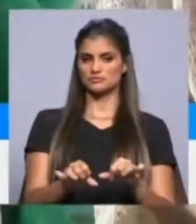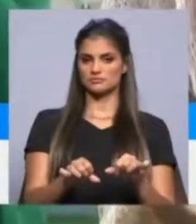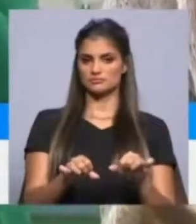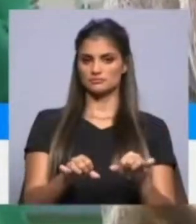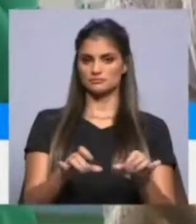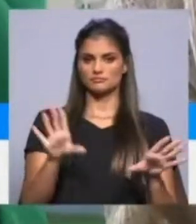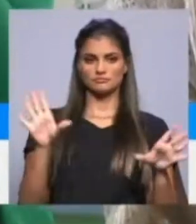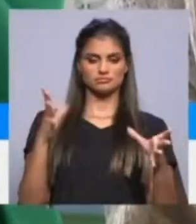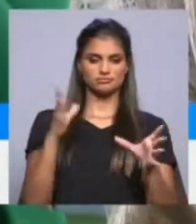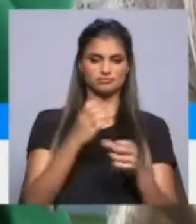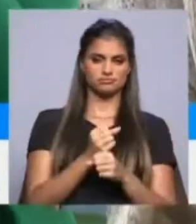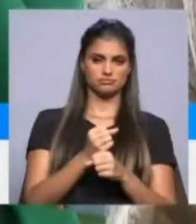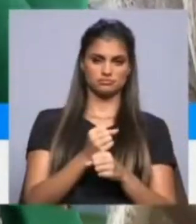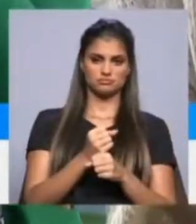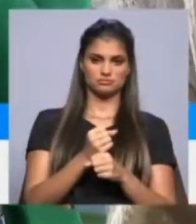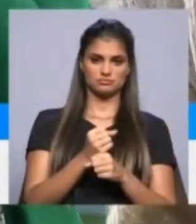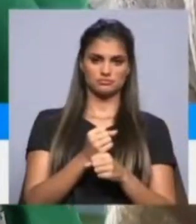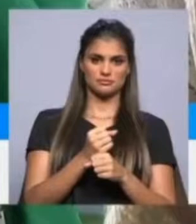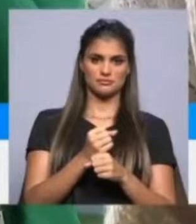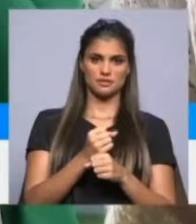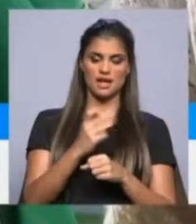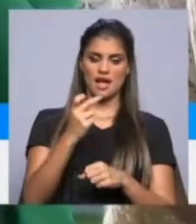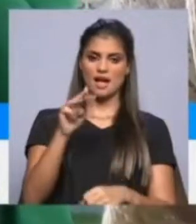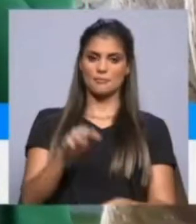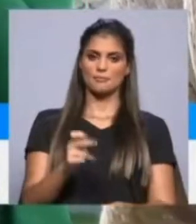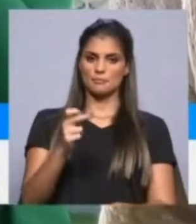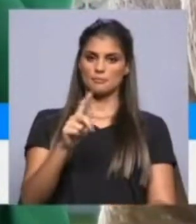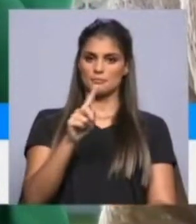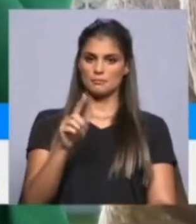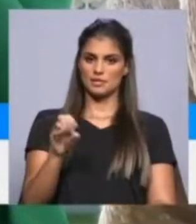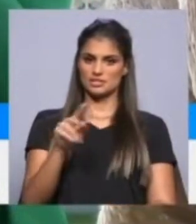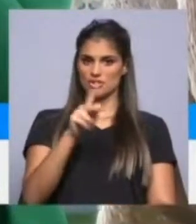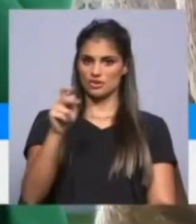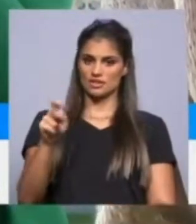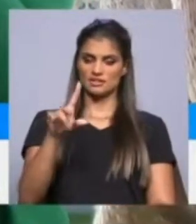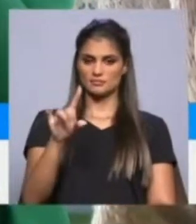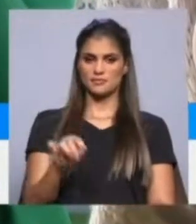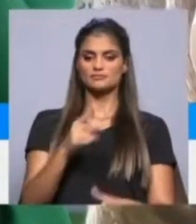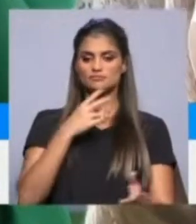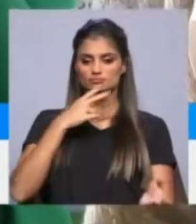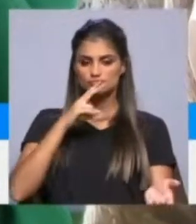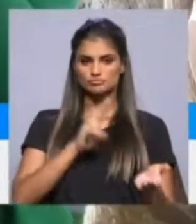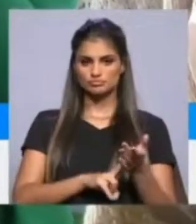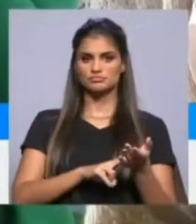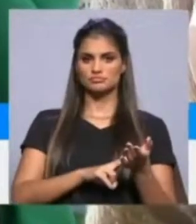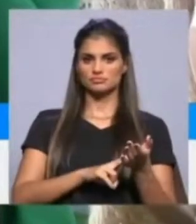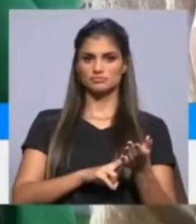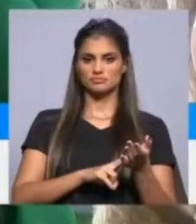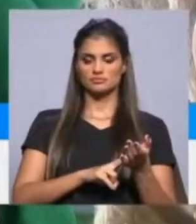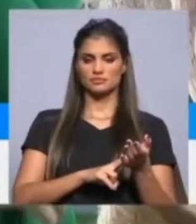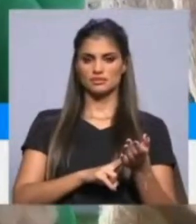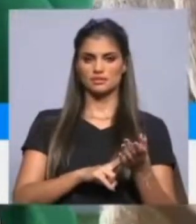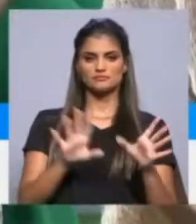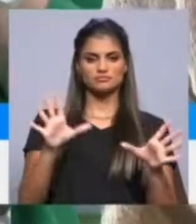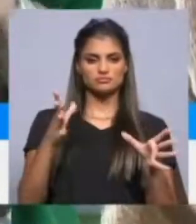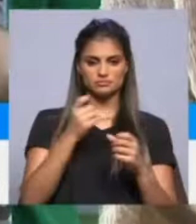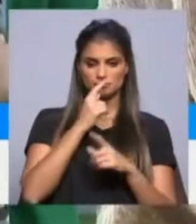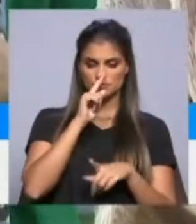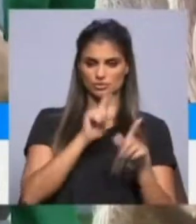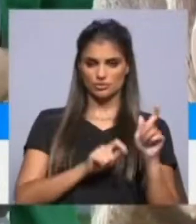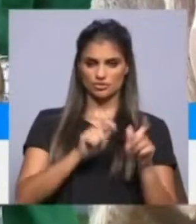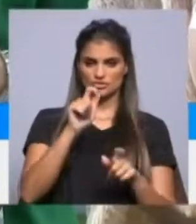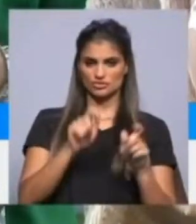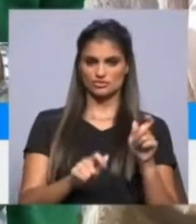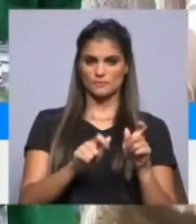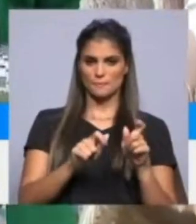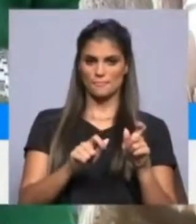na Amazónia que põe a vida de todo o planeta em causa. Tivemos uma verdadeira ação genocida, retirando às pessoas até a possibilidade